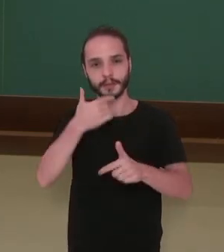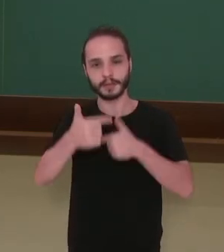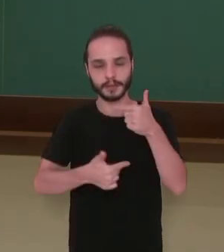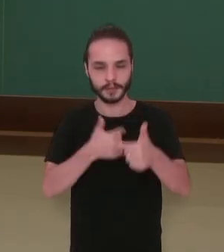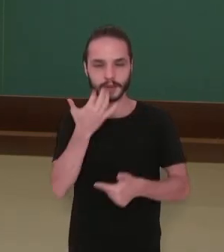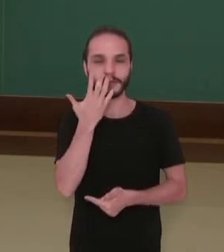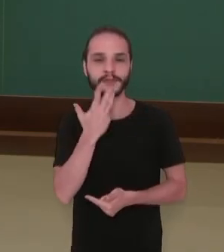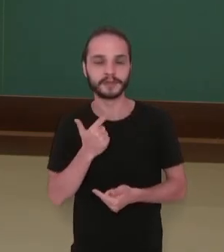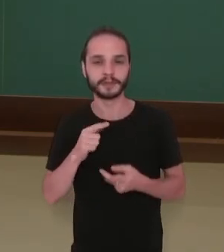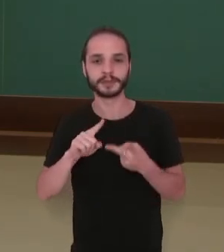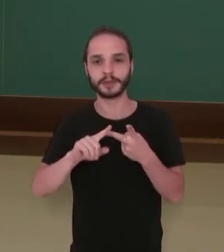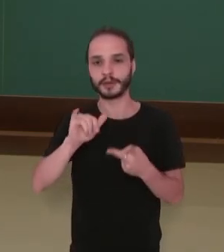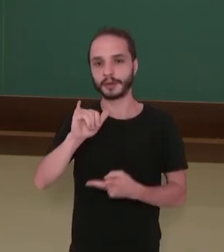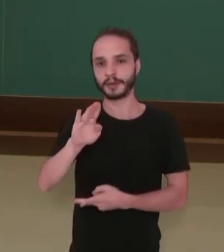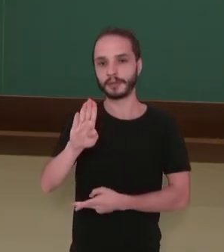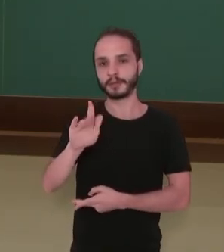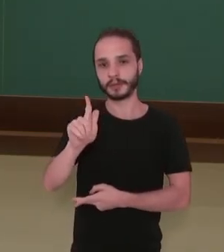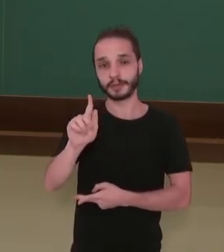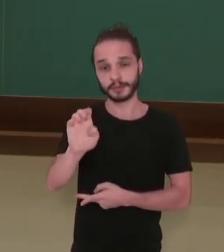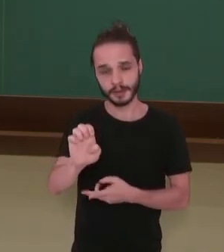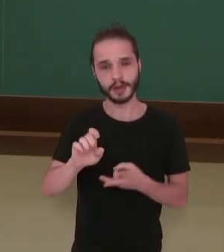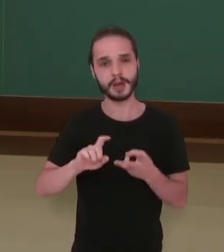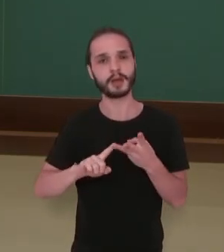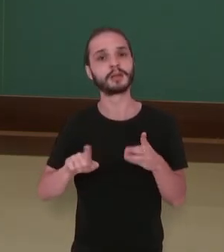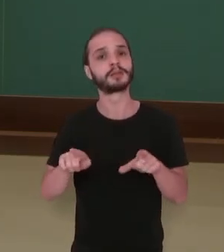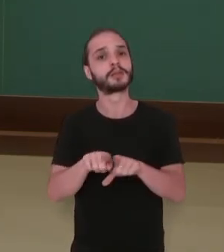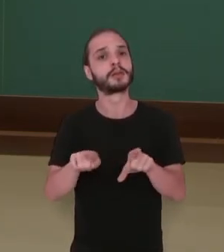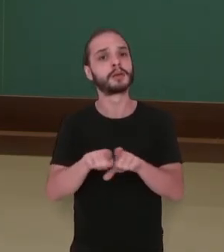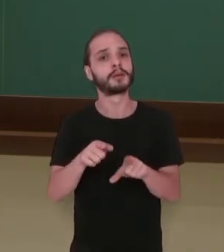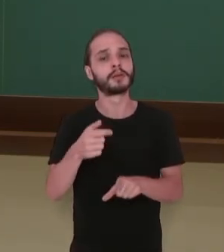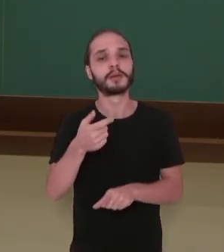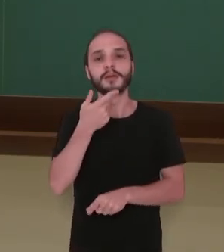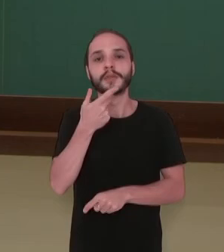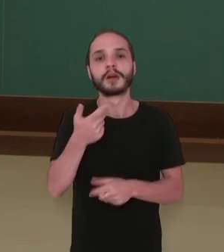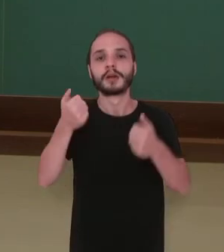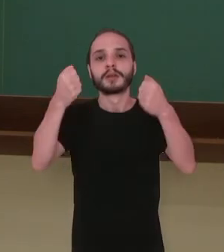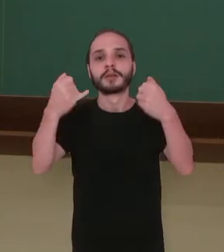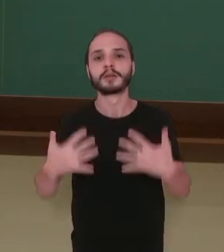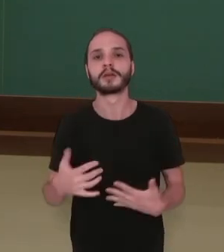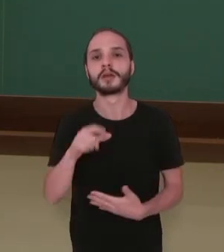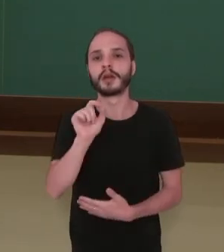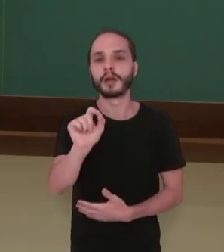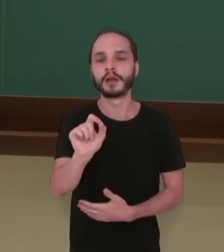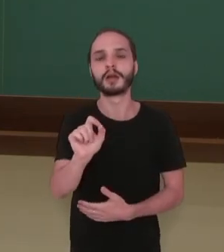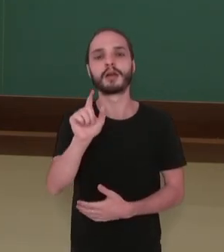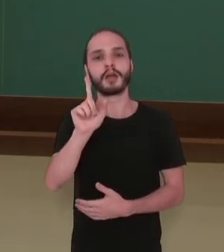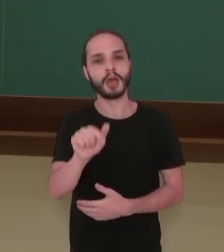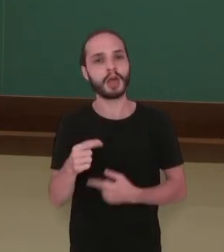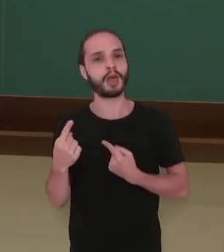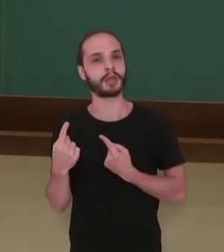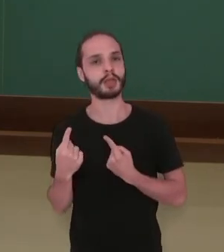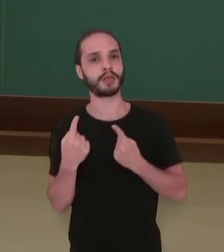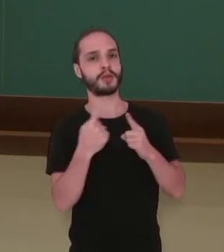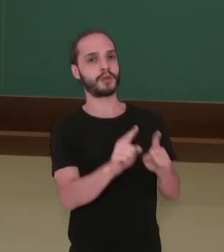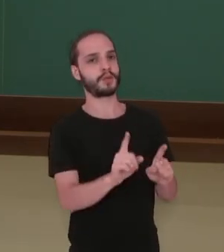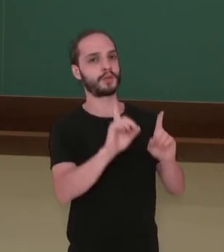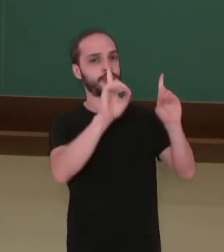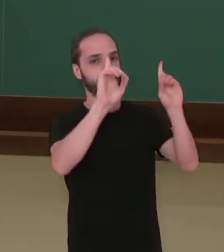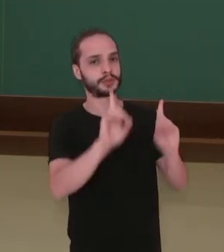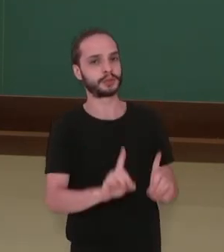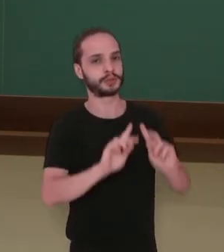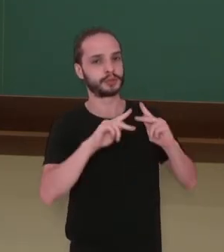do IBGE, além da afirmação que o trabalho infantil é gravíssima violação dos direitos